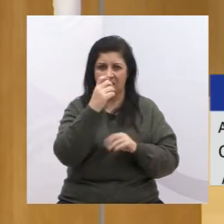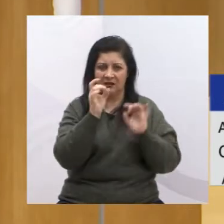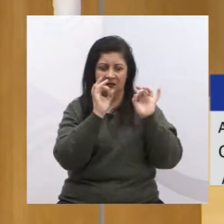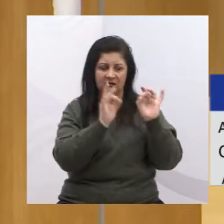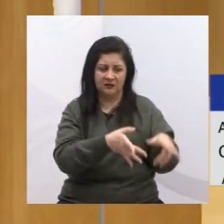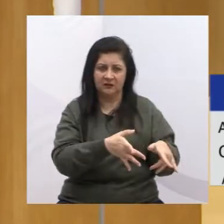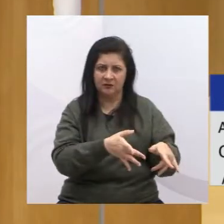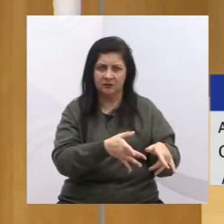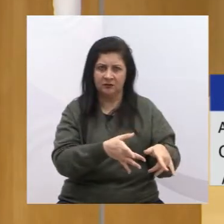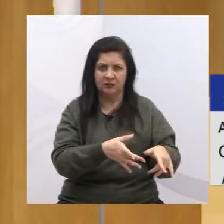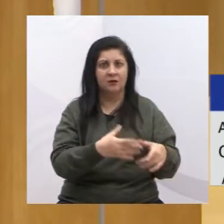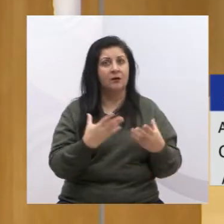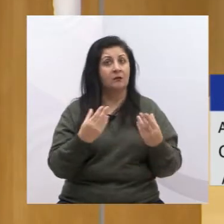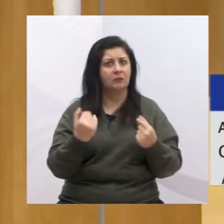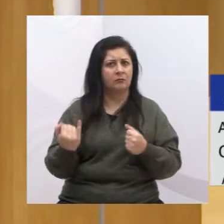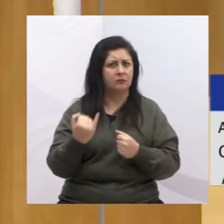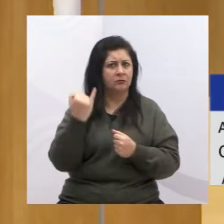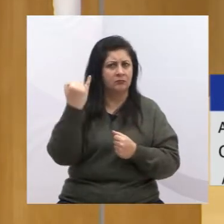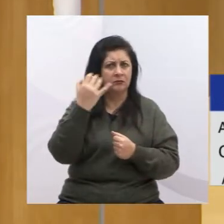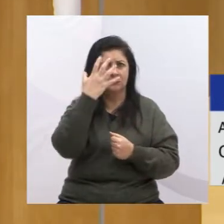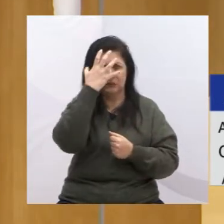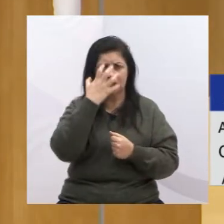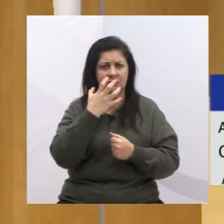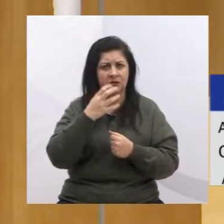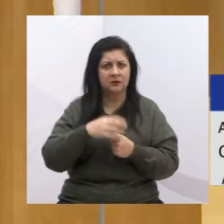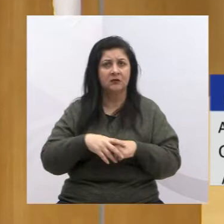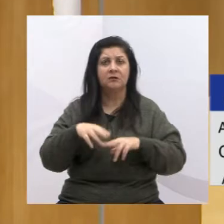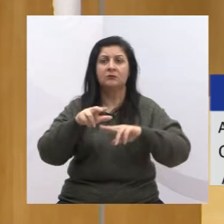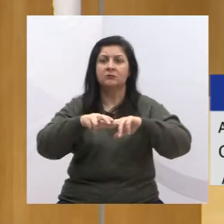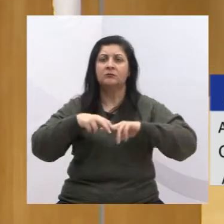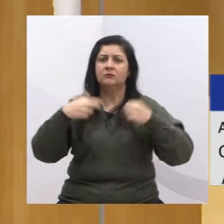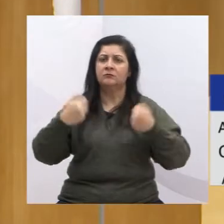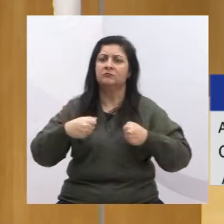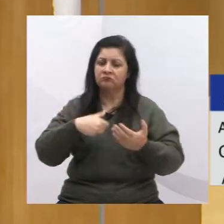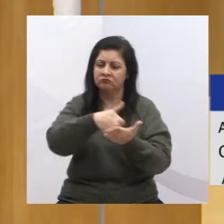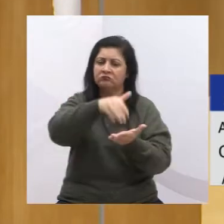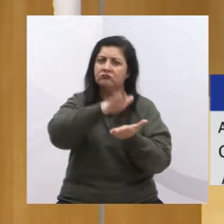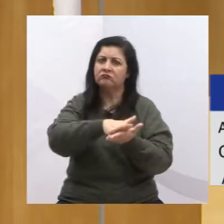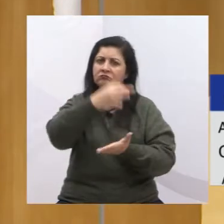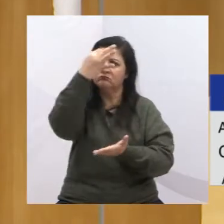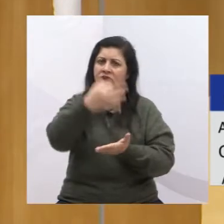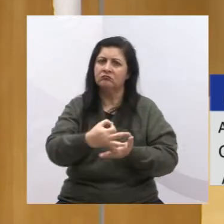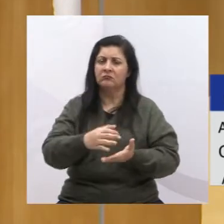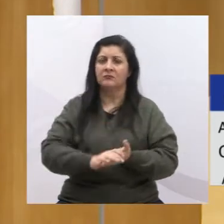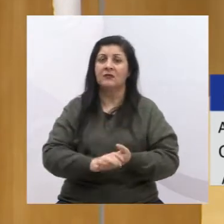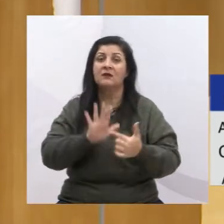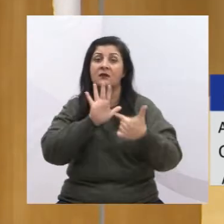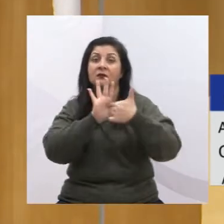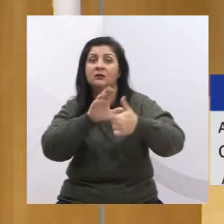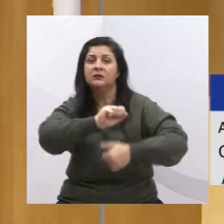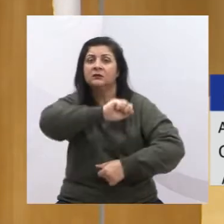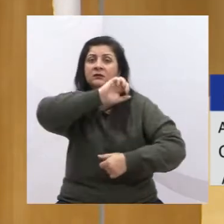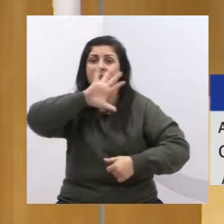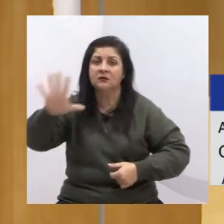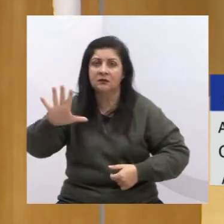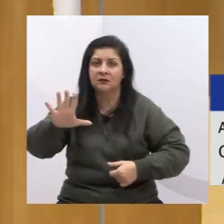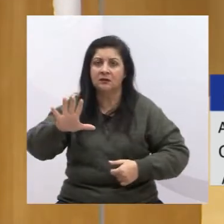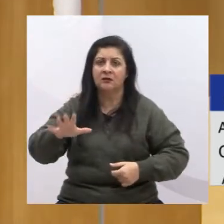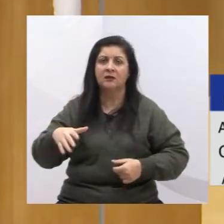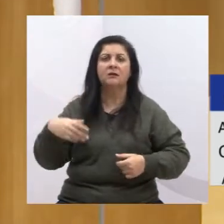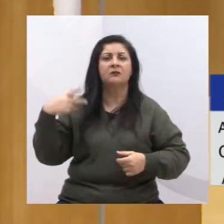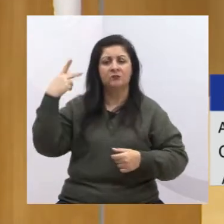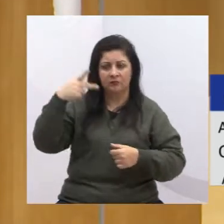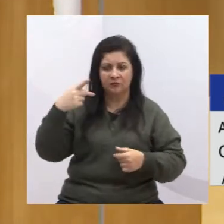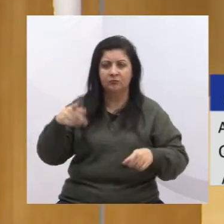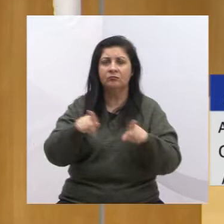é um assunto extremamente sério, por isso precisamos endurecer as punições para ficar mais claro, tanto para os nobres pares quanto